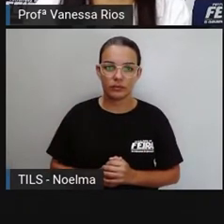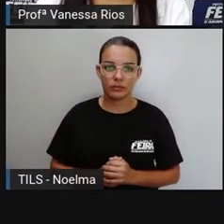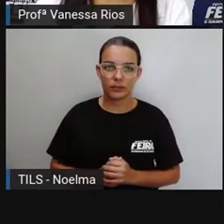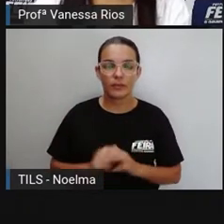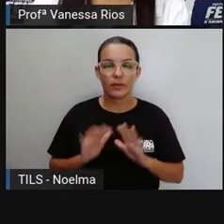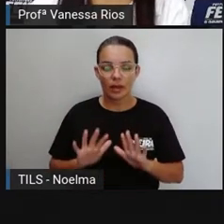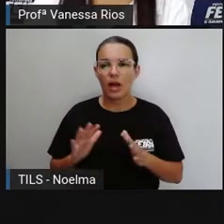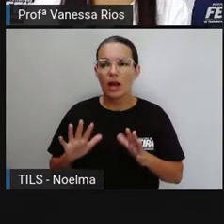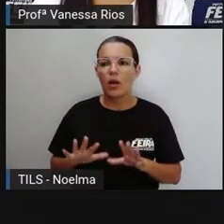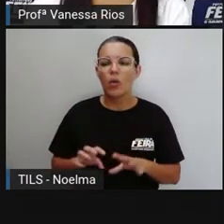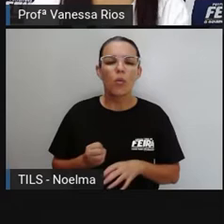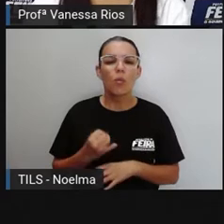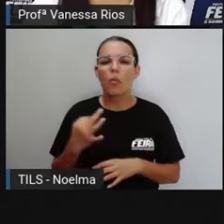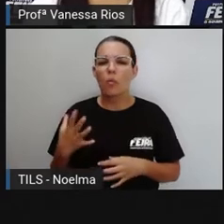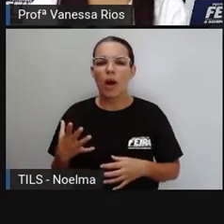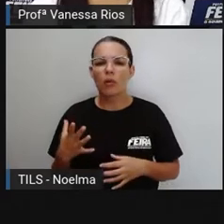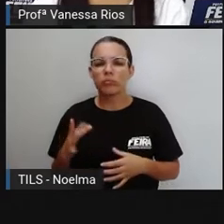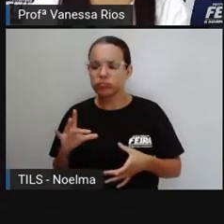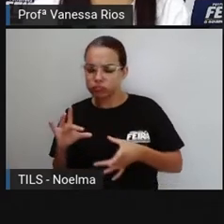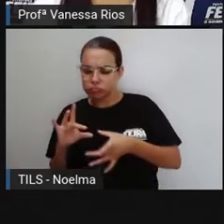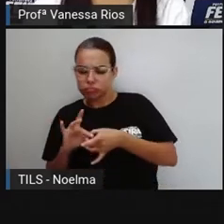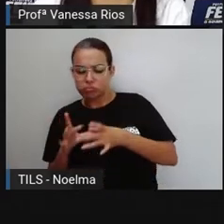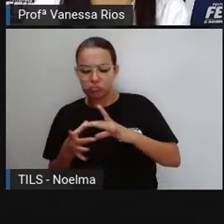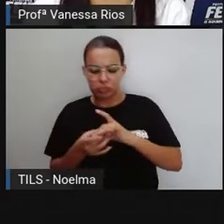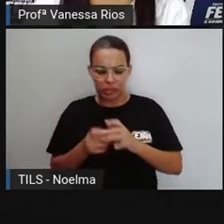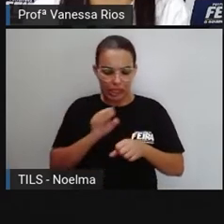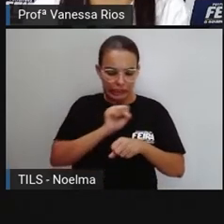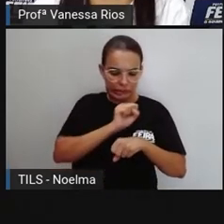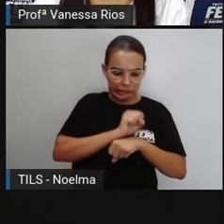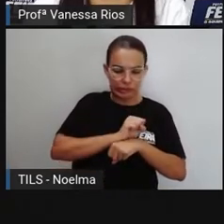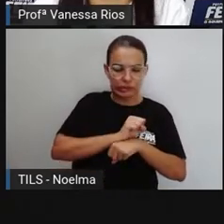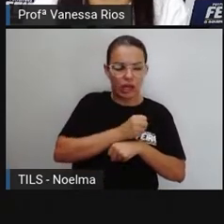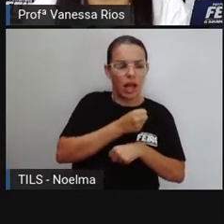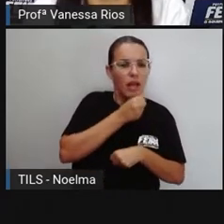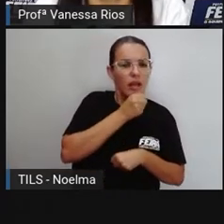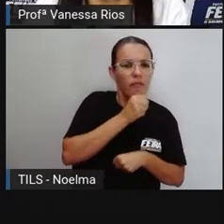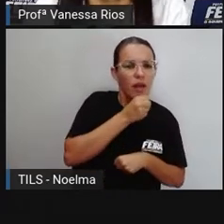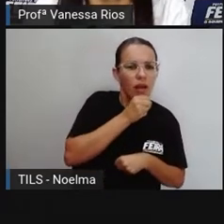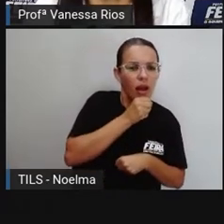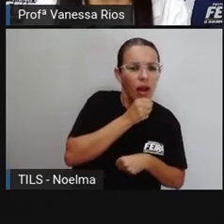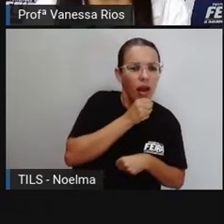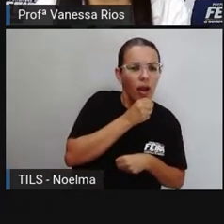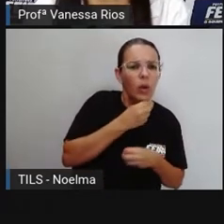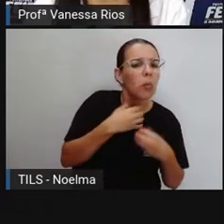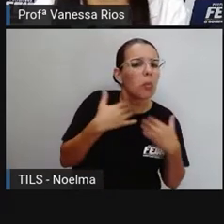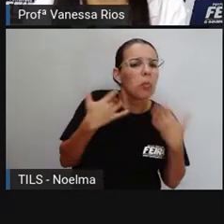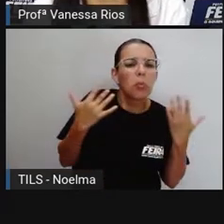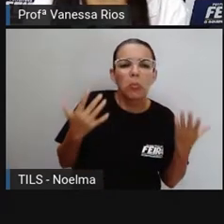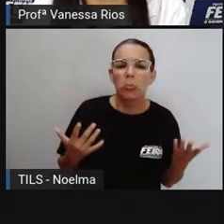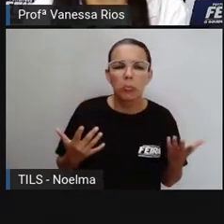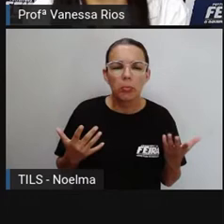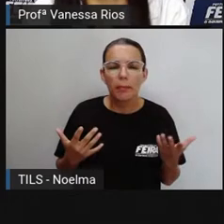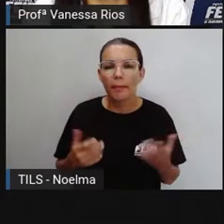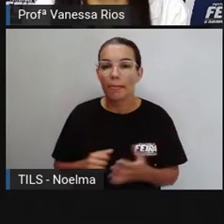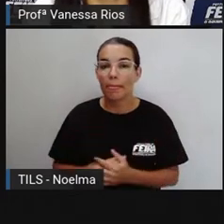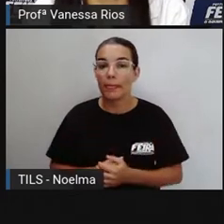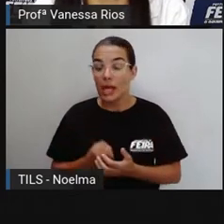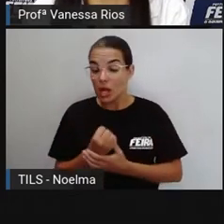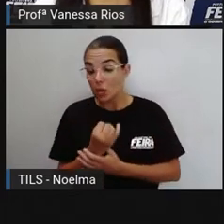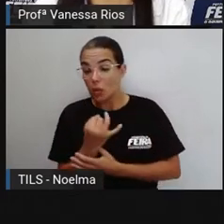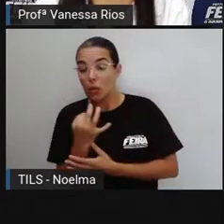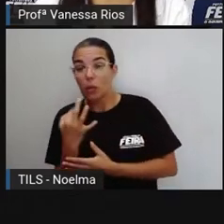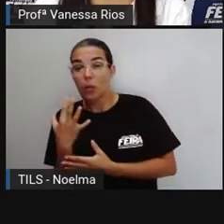E aí, qual é a relação entre sedentarismo e envelhecimento? Quais as consequências